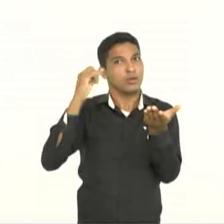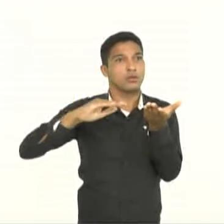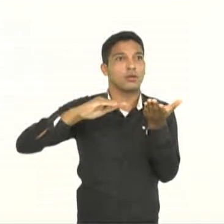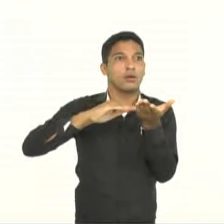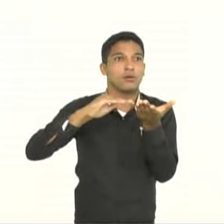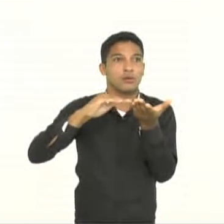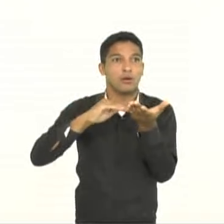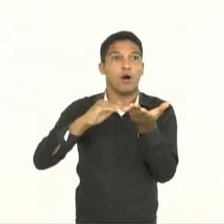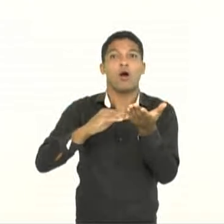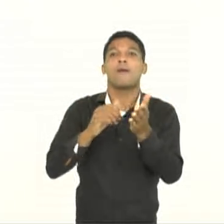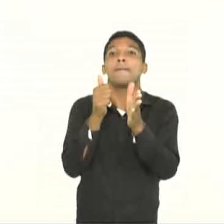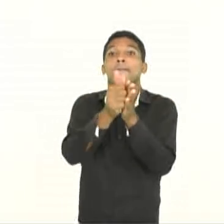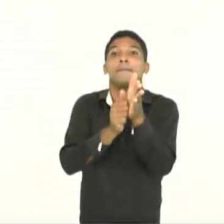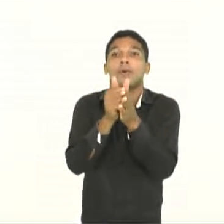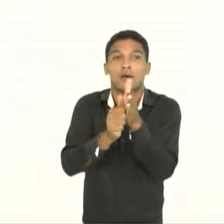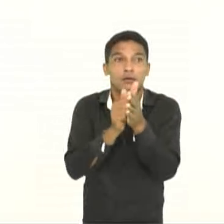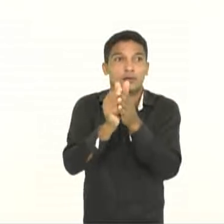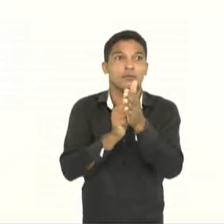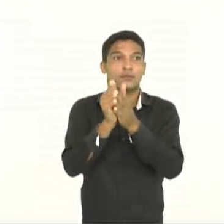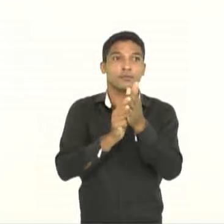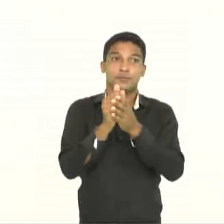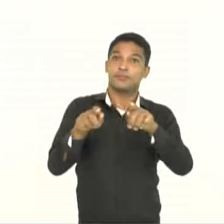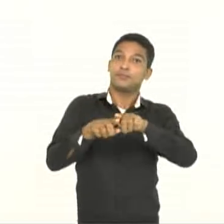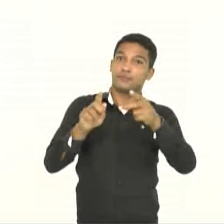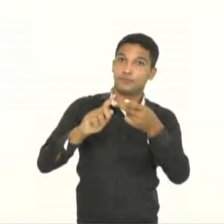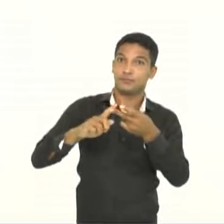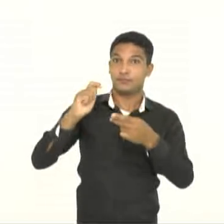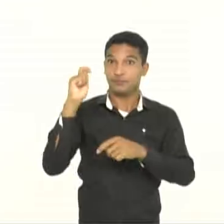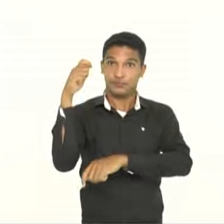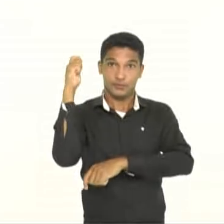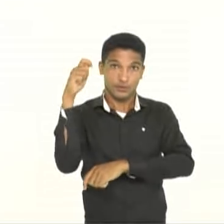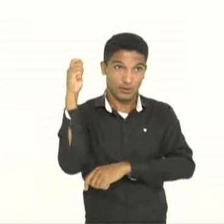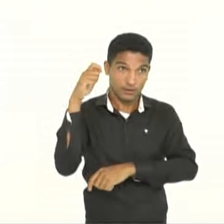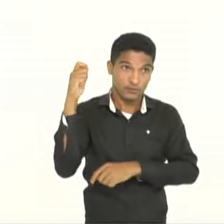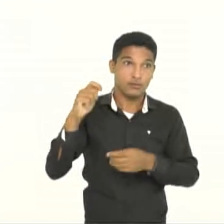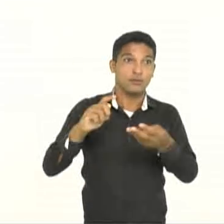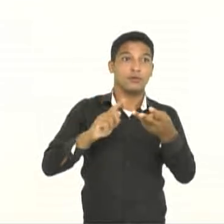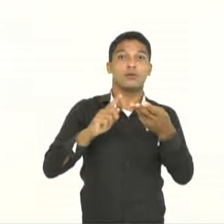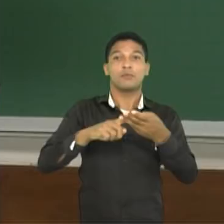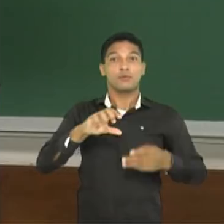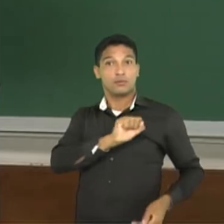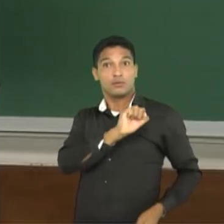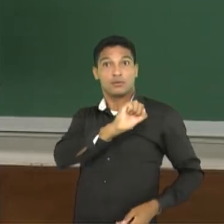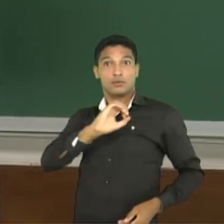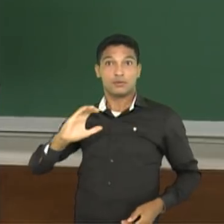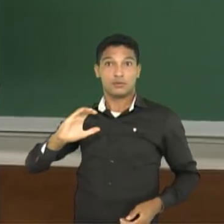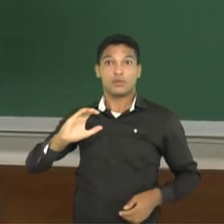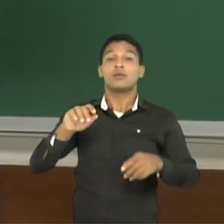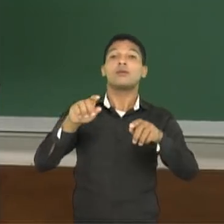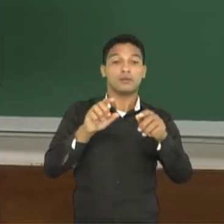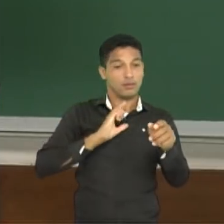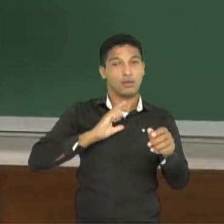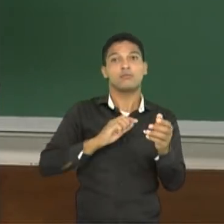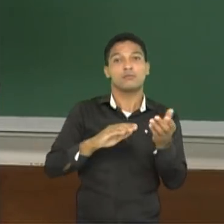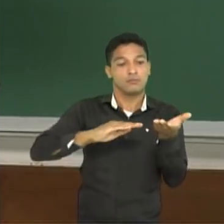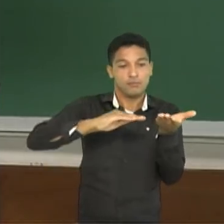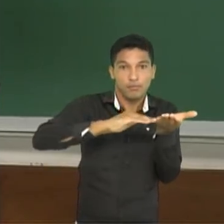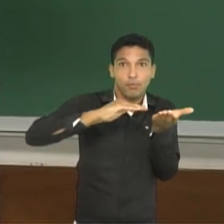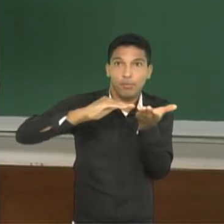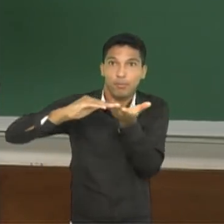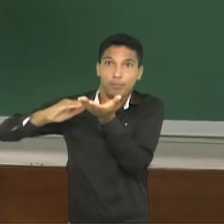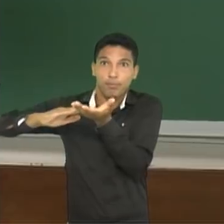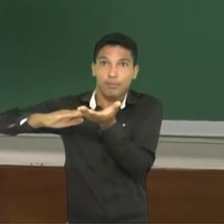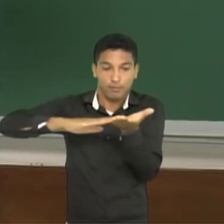Itapuã, São Francisco, Itajaí e Imbituba, em Santa Catarina. Então, são vários portos. Vejam que